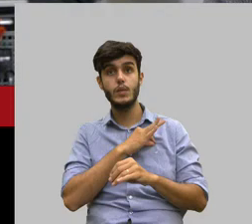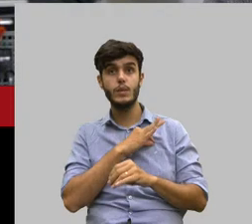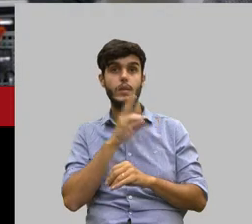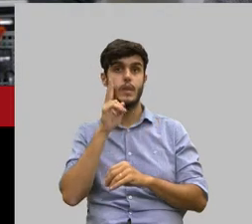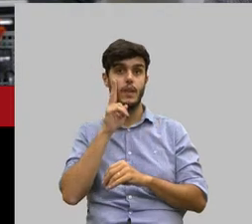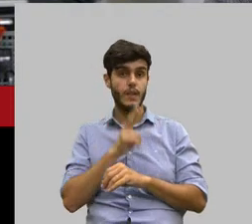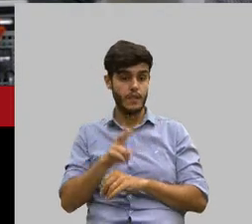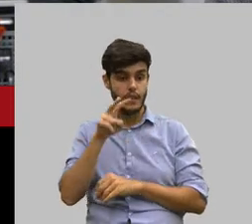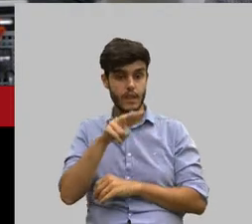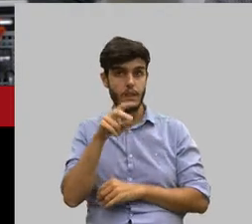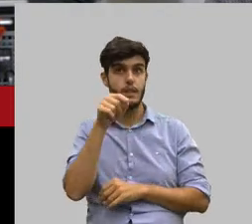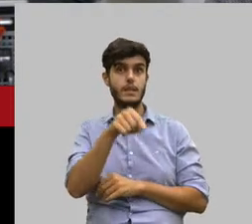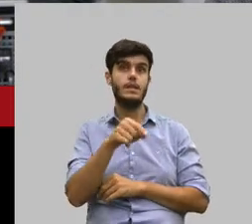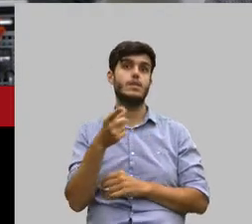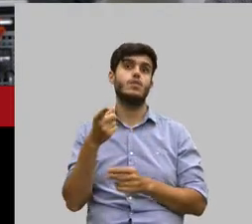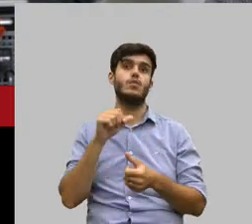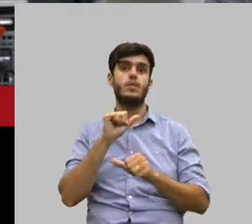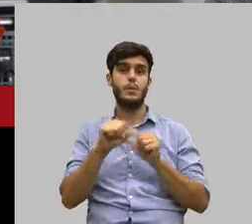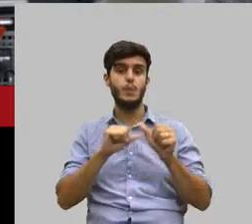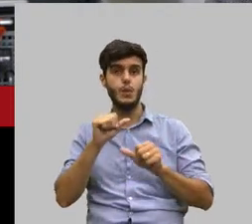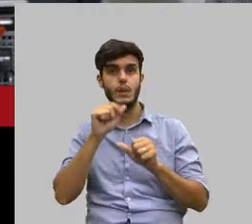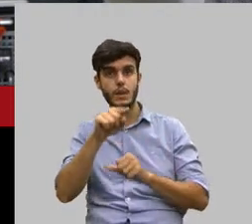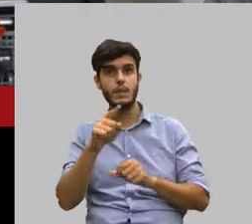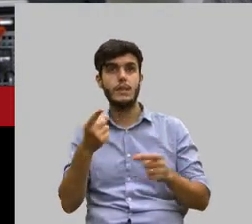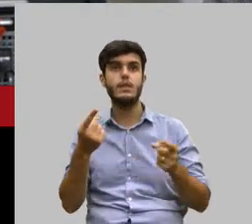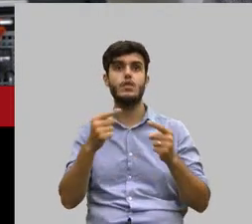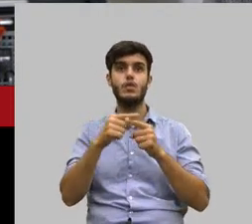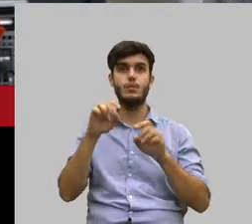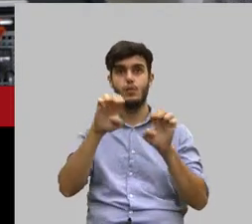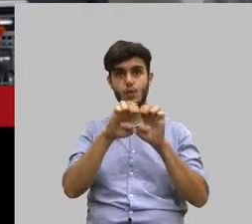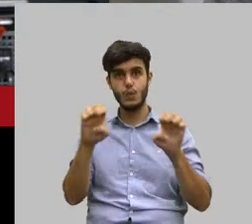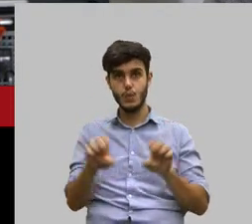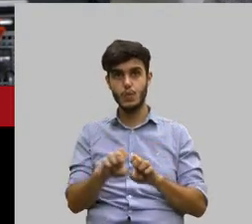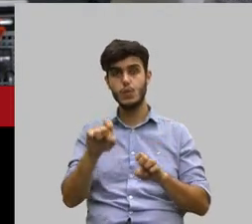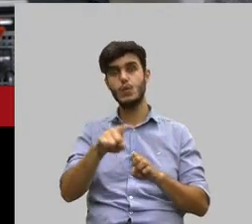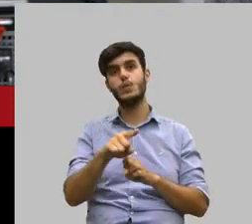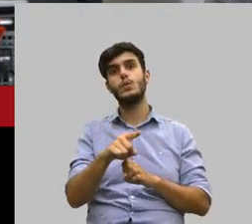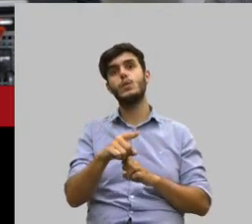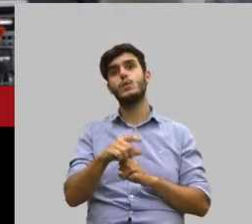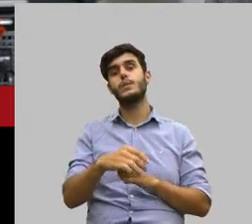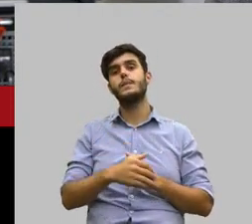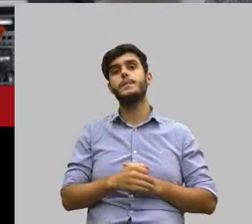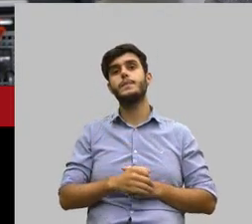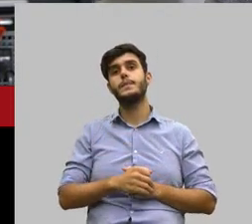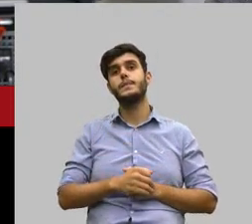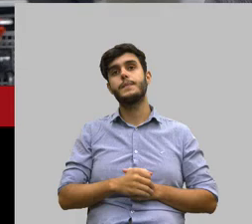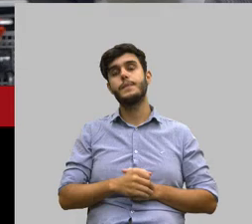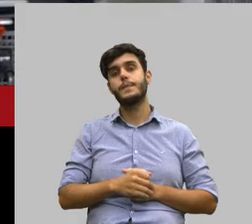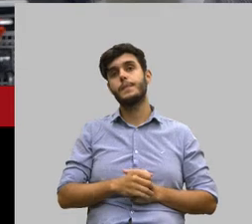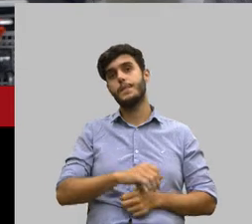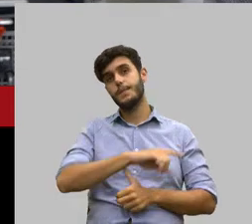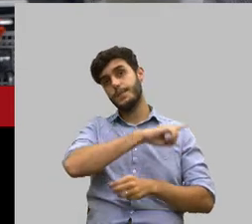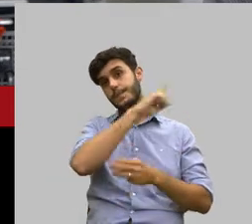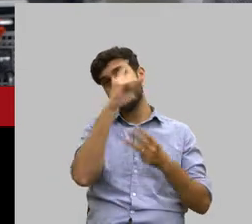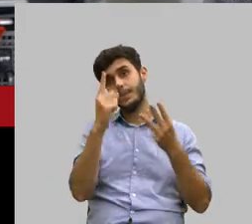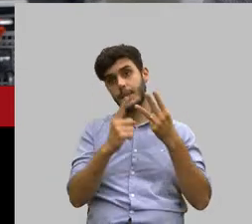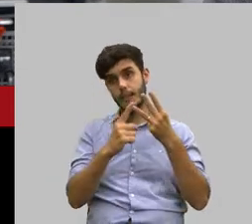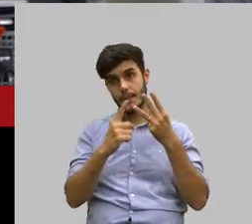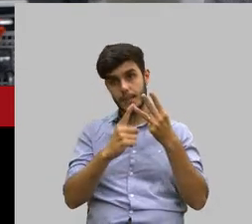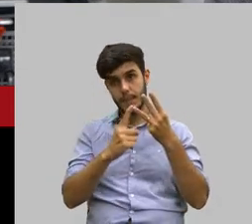vê né Essas modificações tão estruturantes do Instituto de Previdência minha terceira